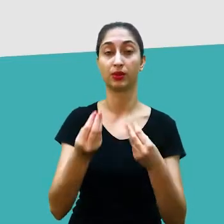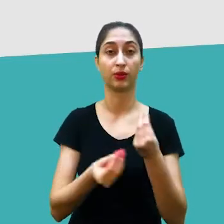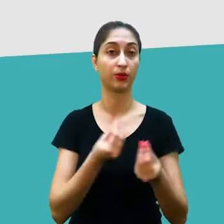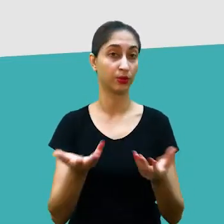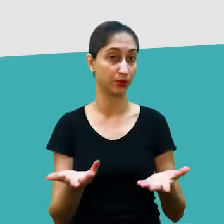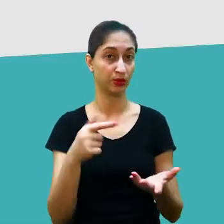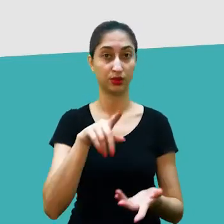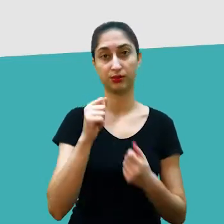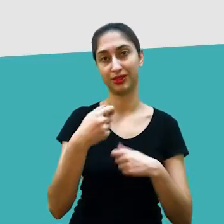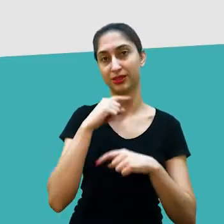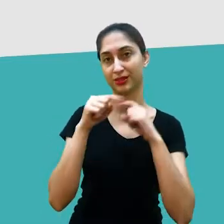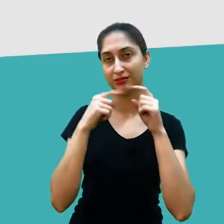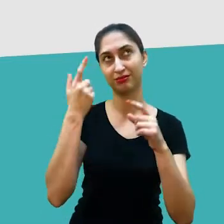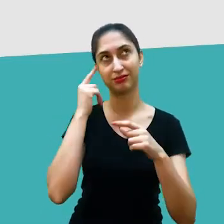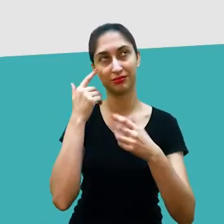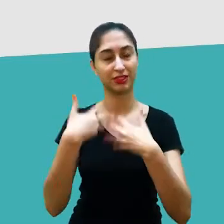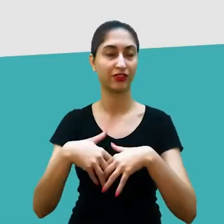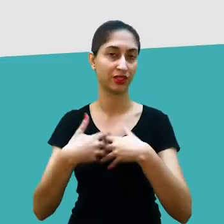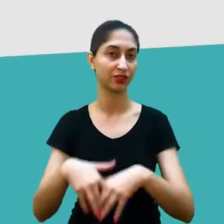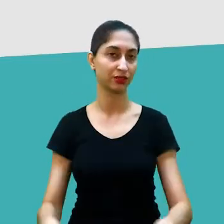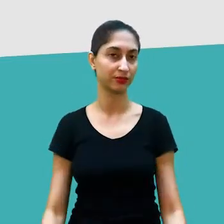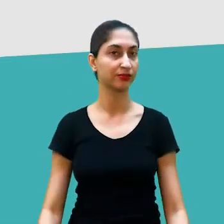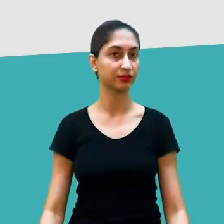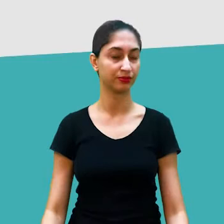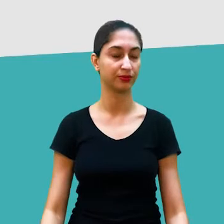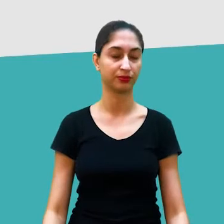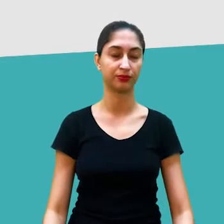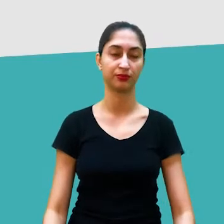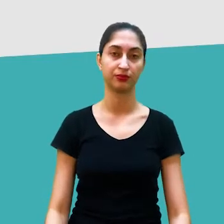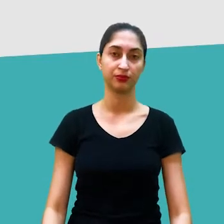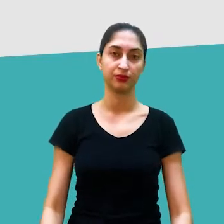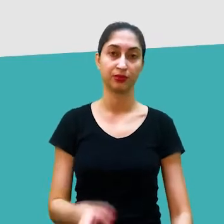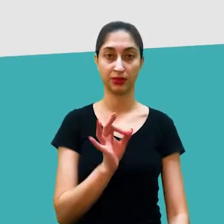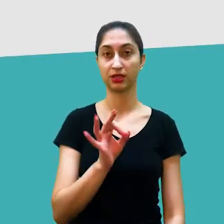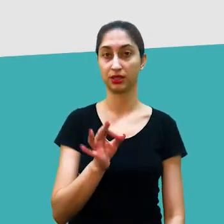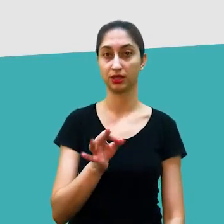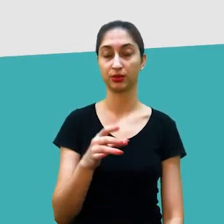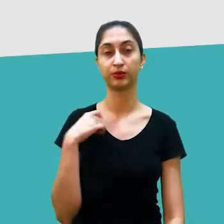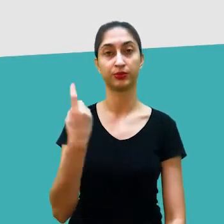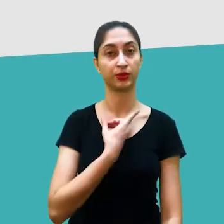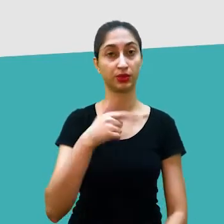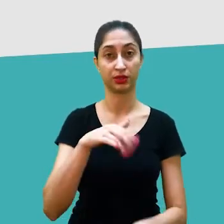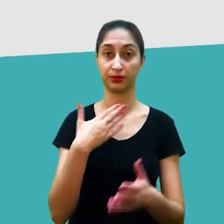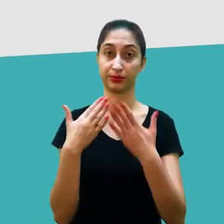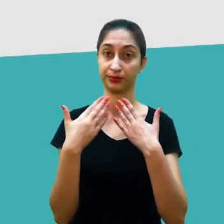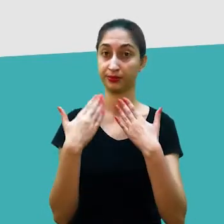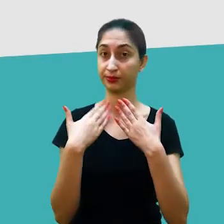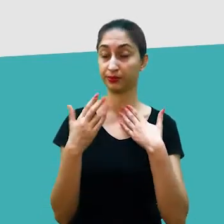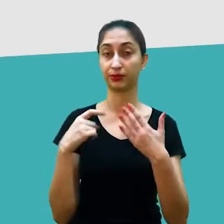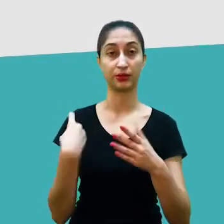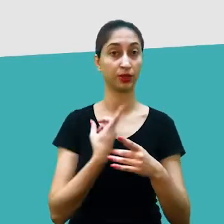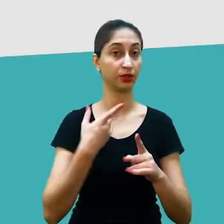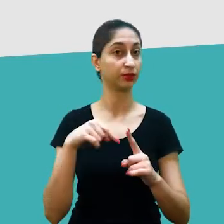se fazer quando você decide isso, né, Rodrigo? Exatamente. E assim, esse nosso bate-papo aqui, ele